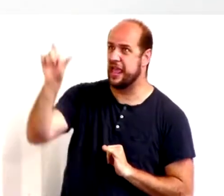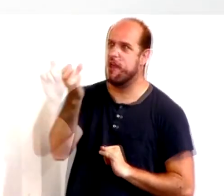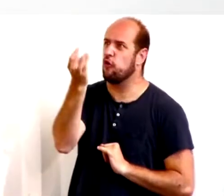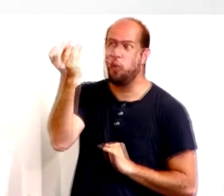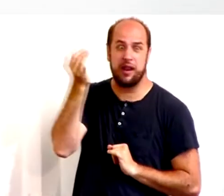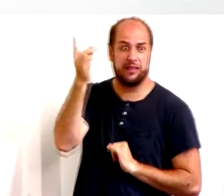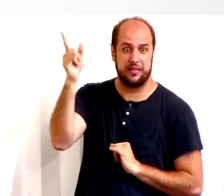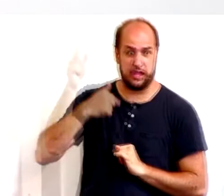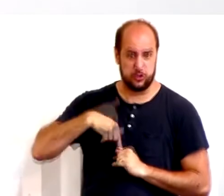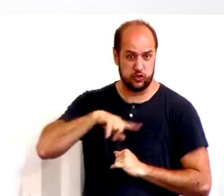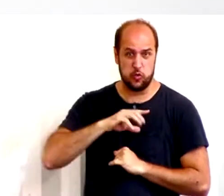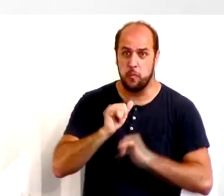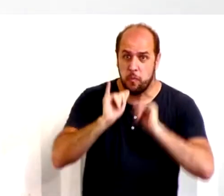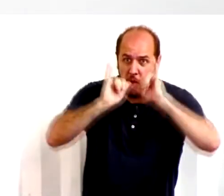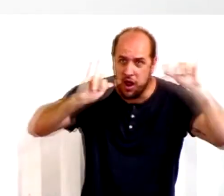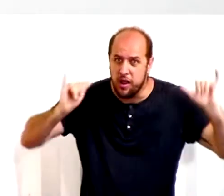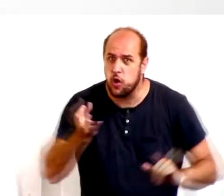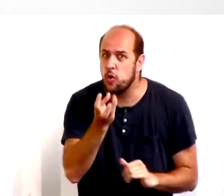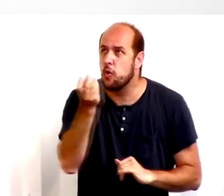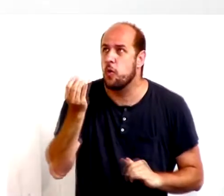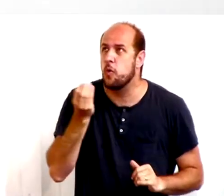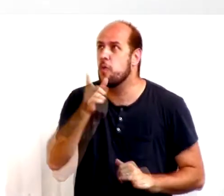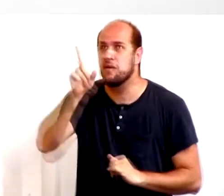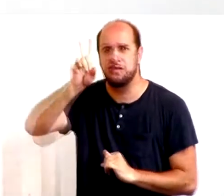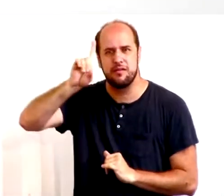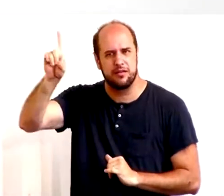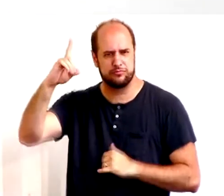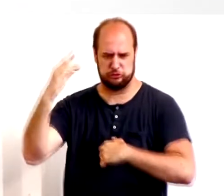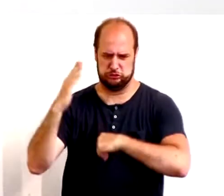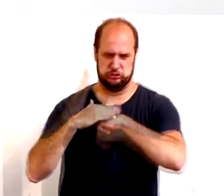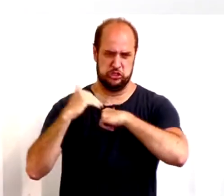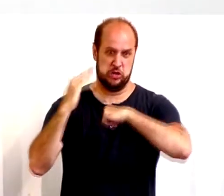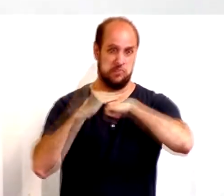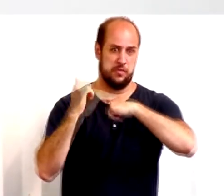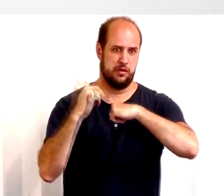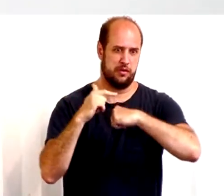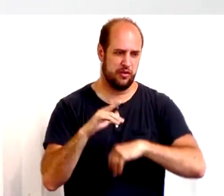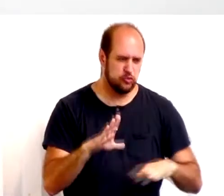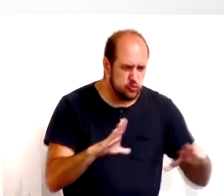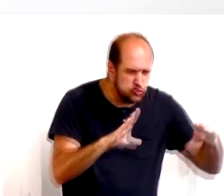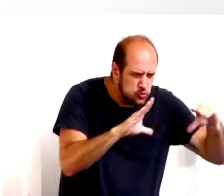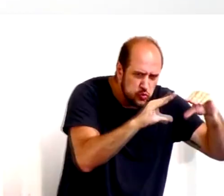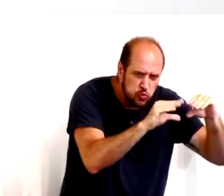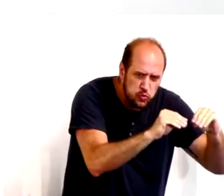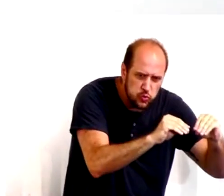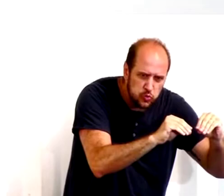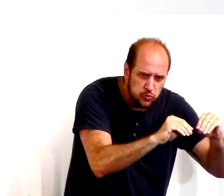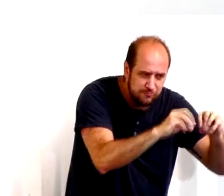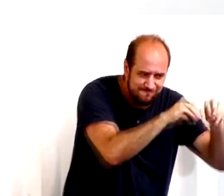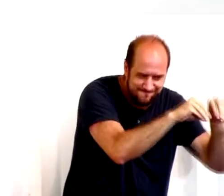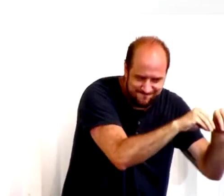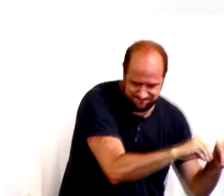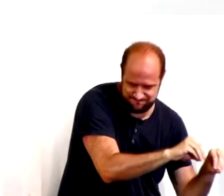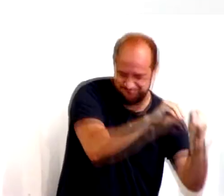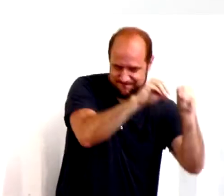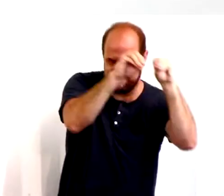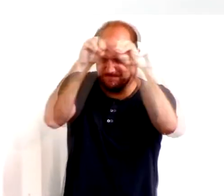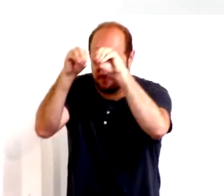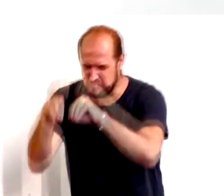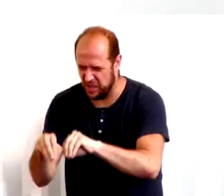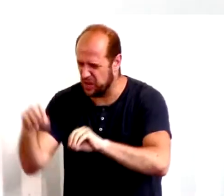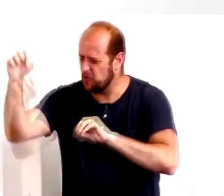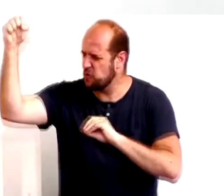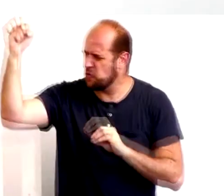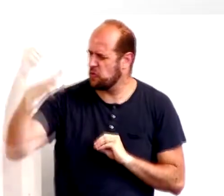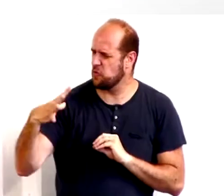diz o texto, daquele que vos chamou das trevas para a maravilhosa